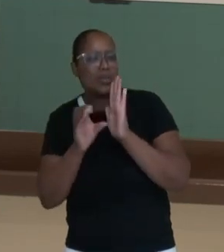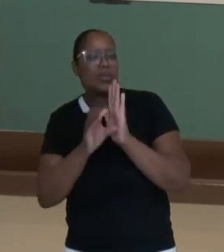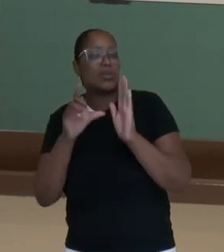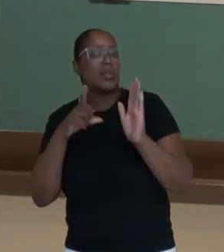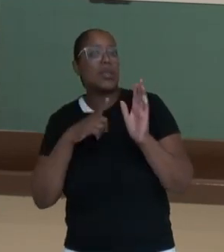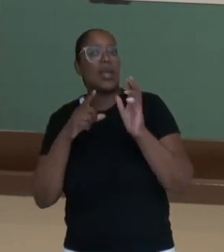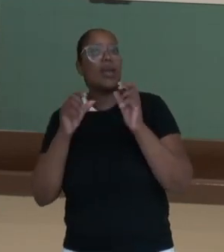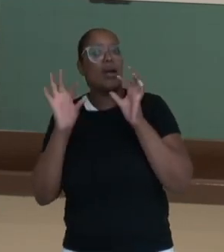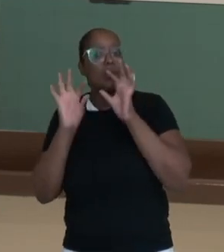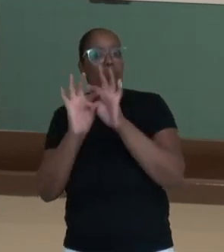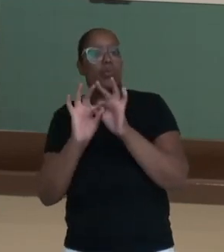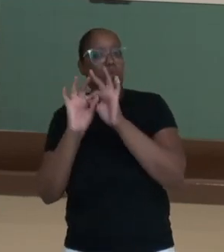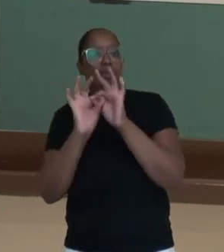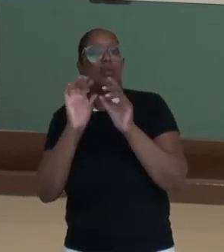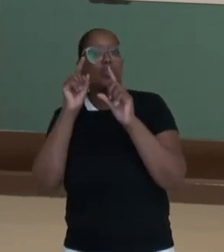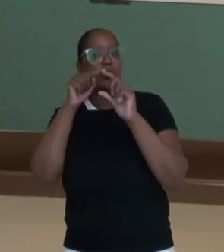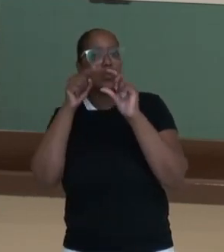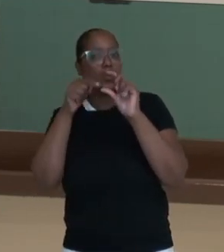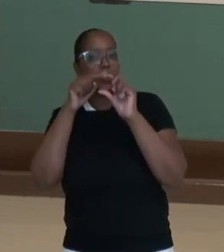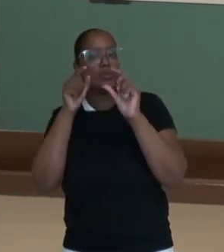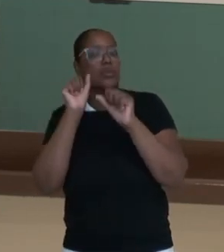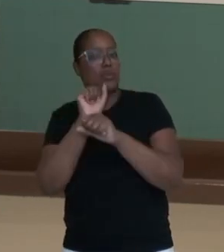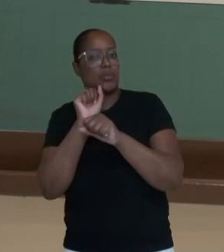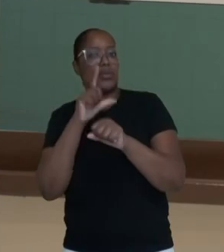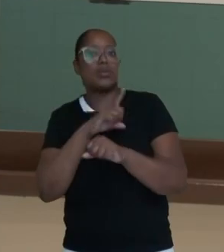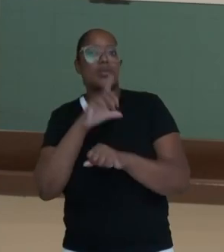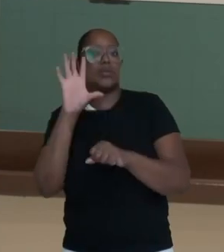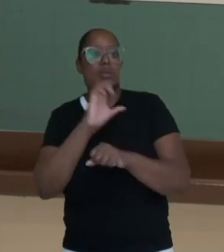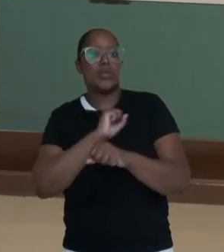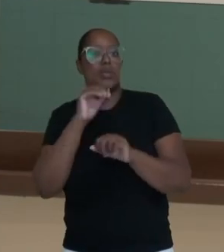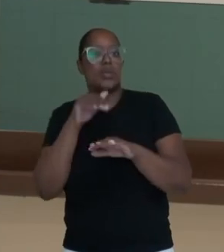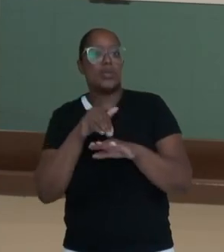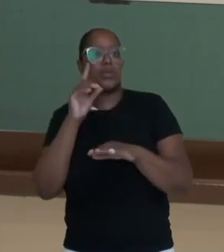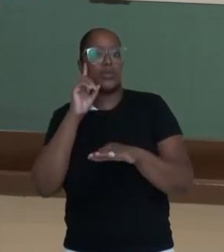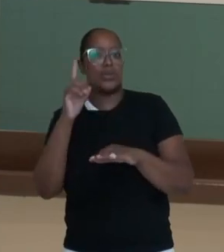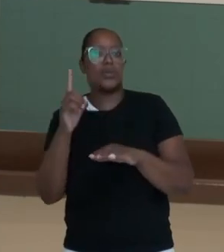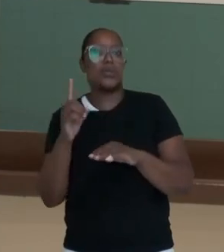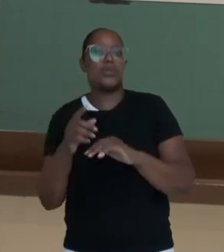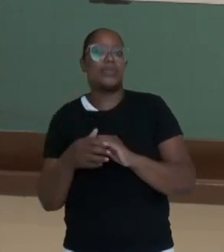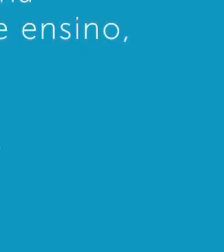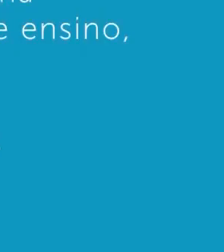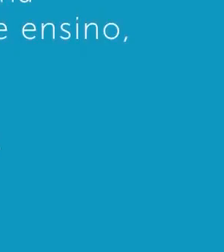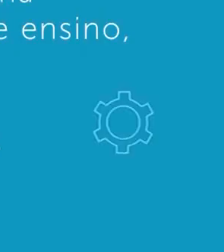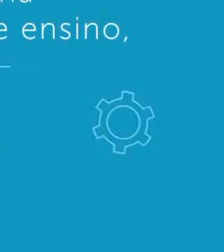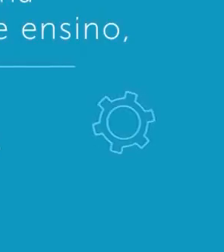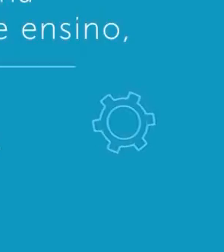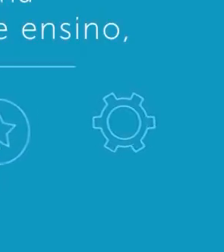exatamente com o cilindro. Espero que vocês tenham gostado e até breve, pessoal.